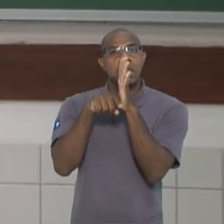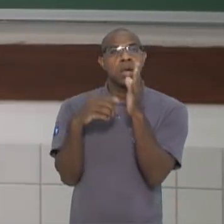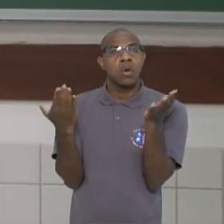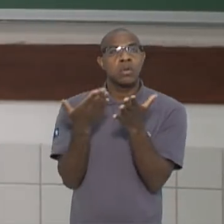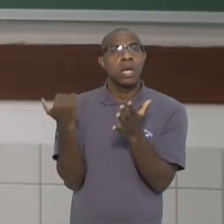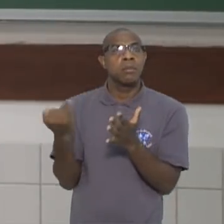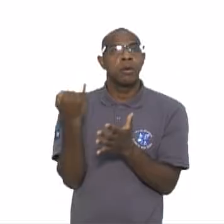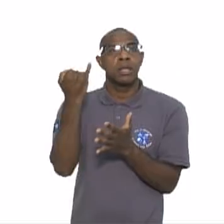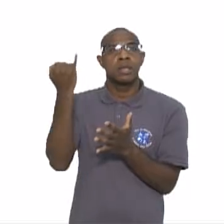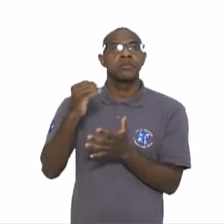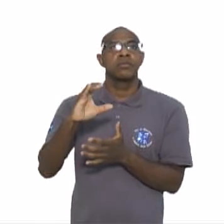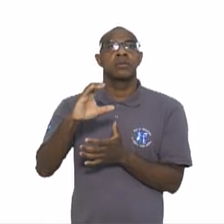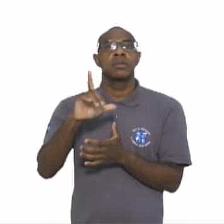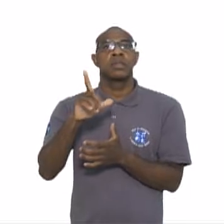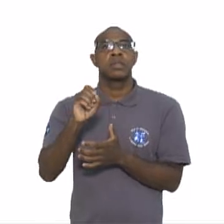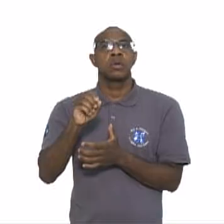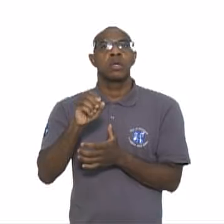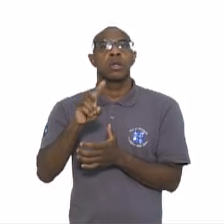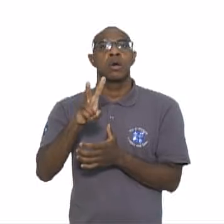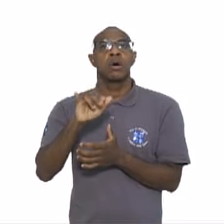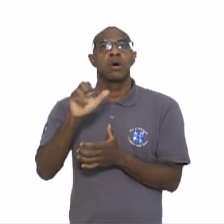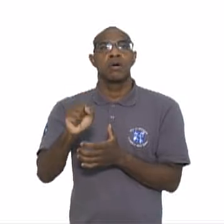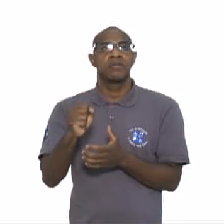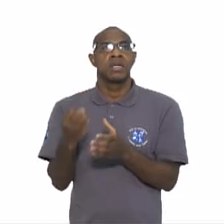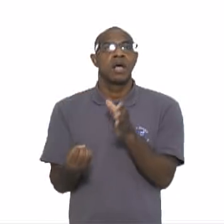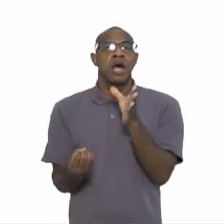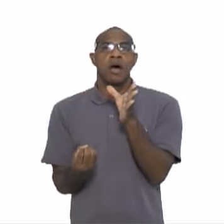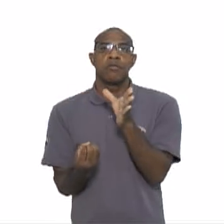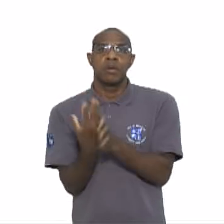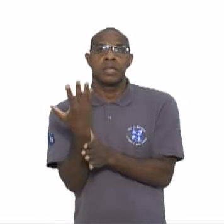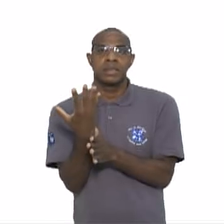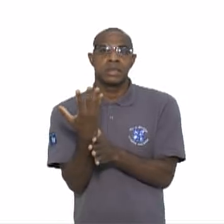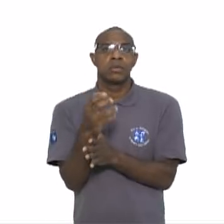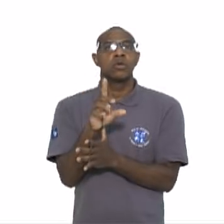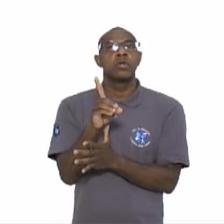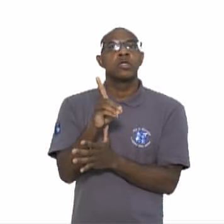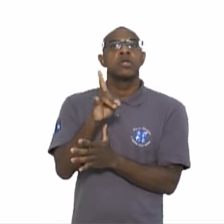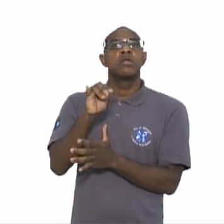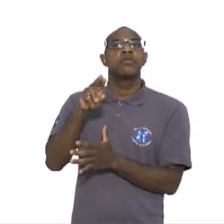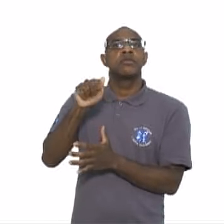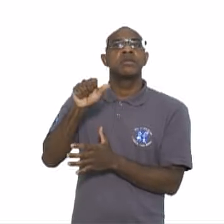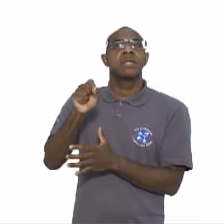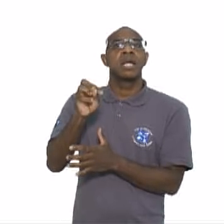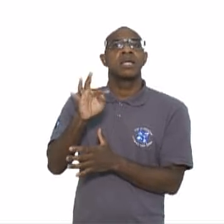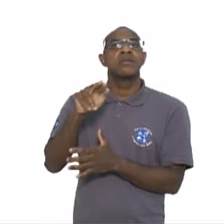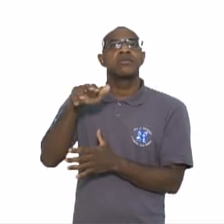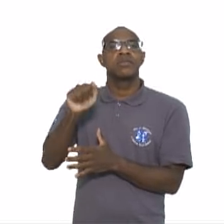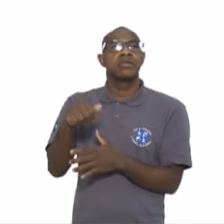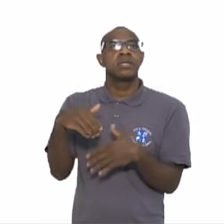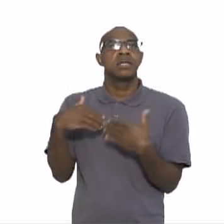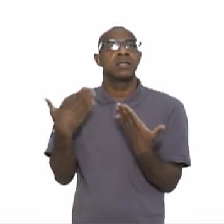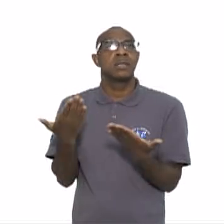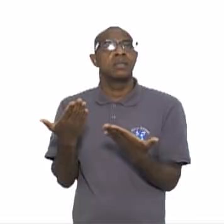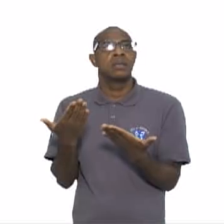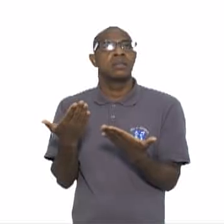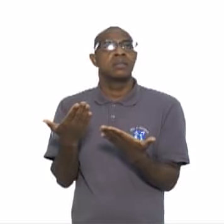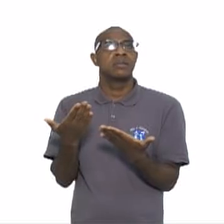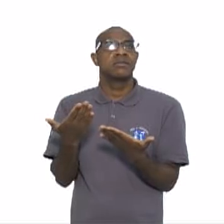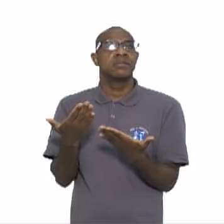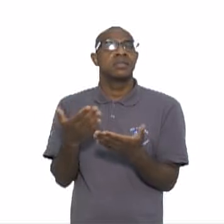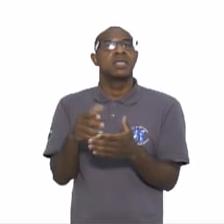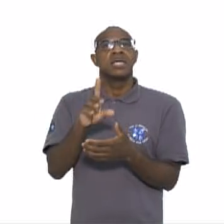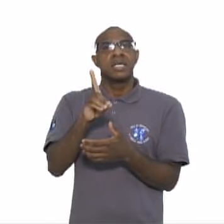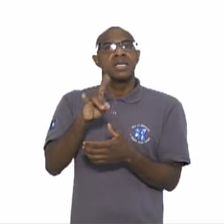hoje a importância de Clovis, a formação da dinastia merovíngia, que dura um pouco mais de 2 séculos, a unificação das